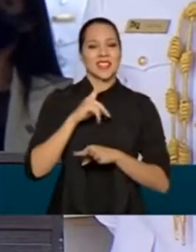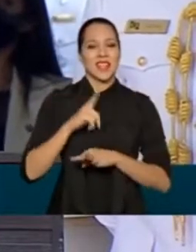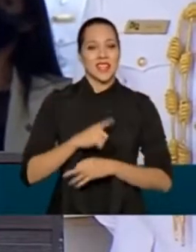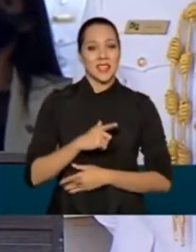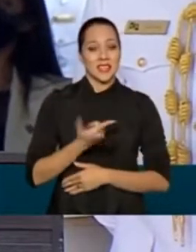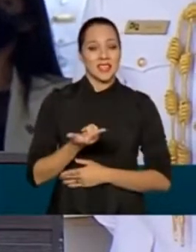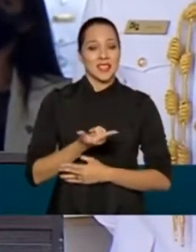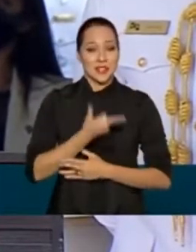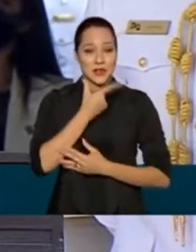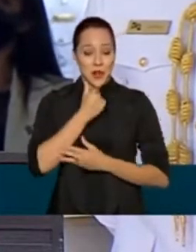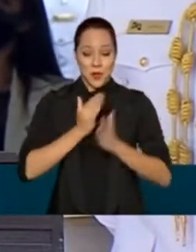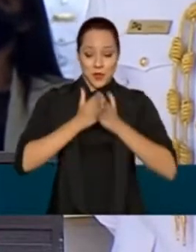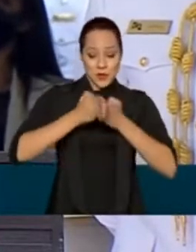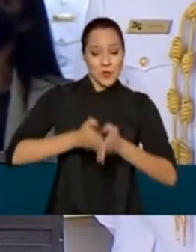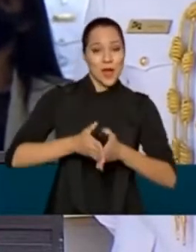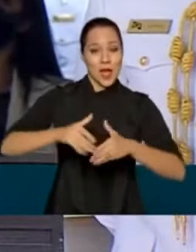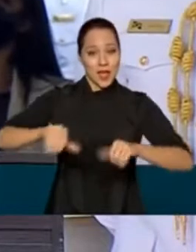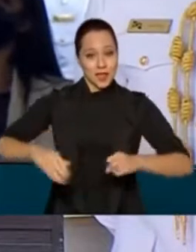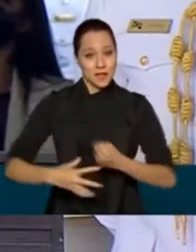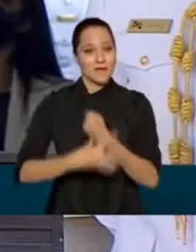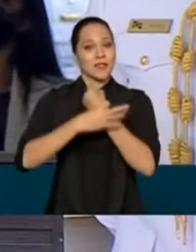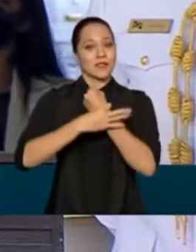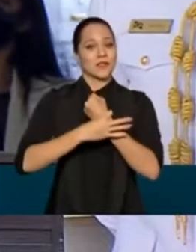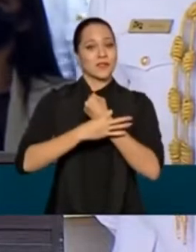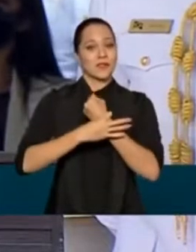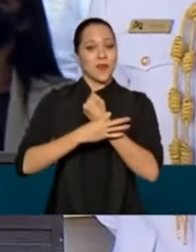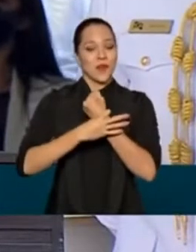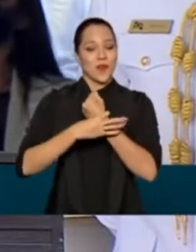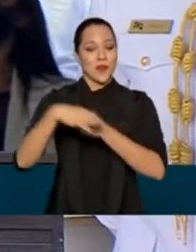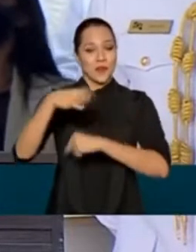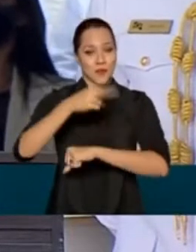homem do mar e defensor da pátria pelos mares.